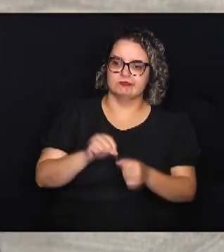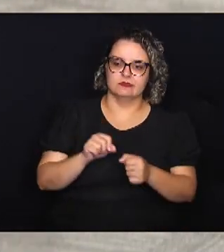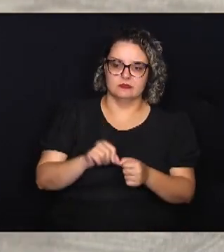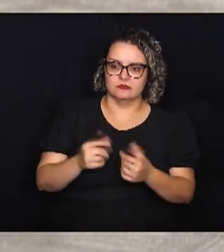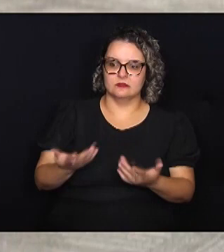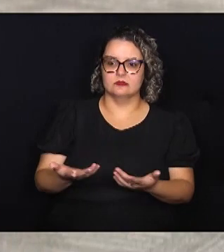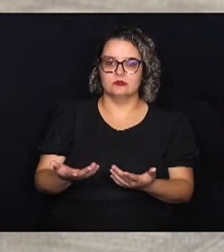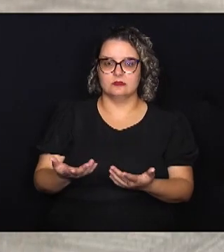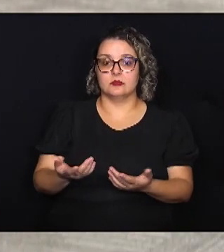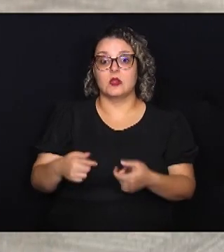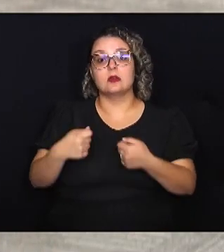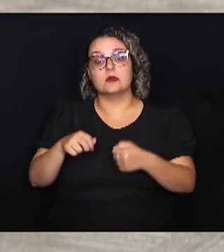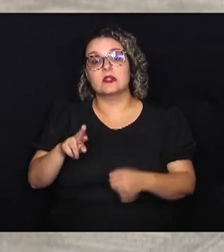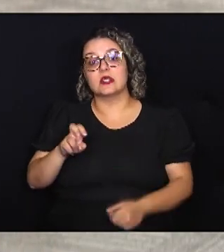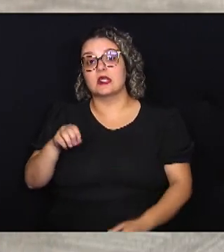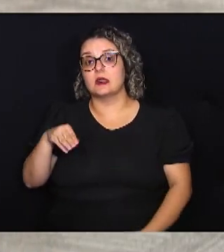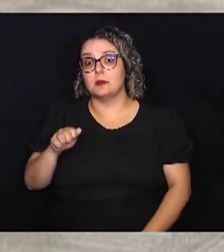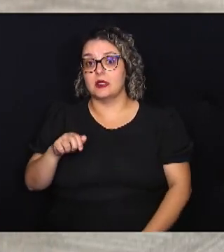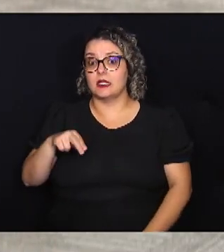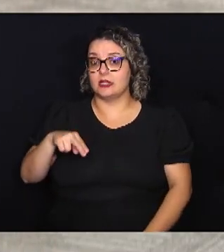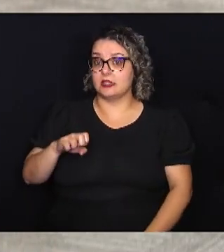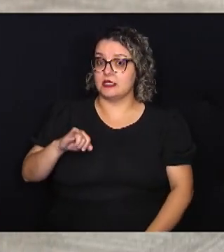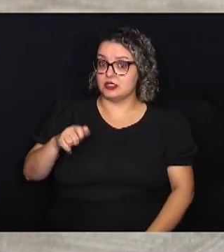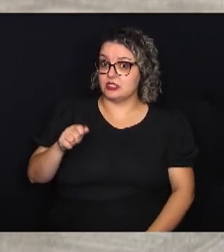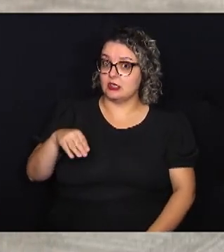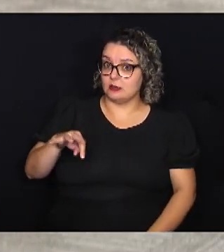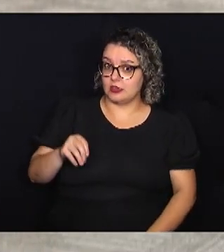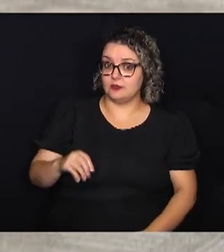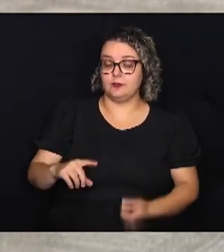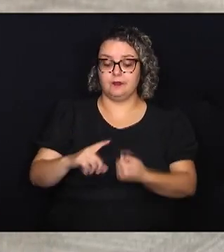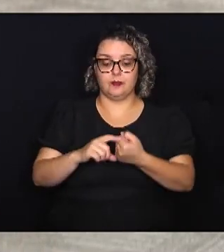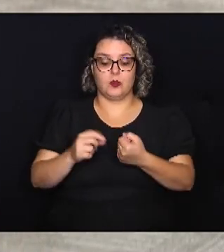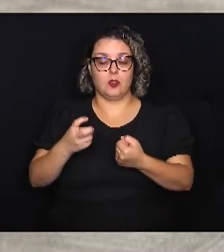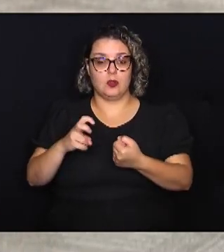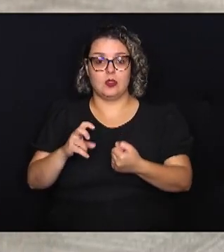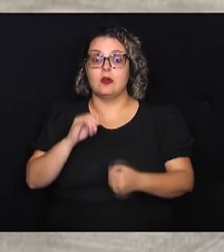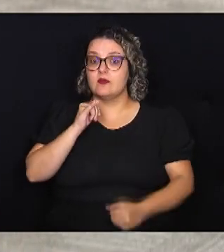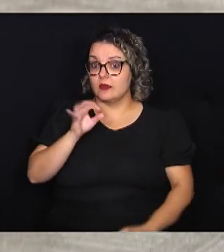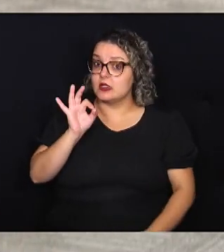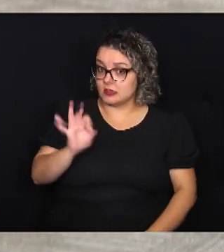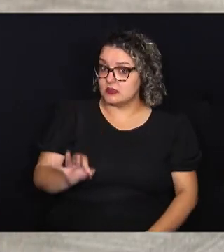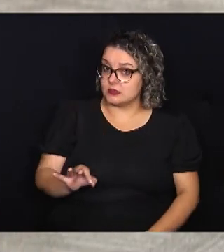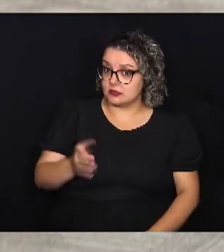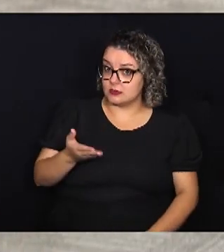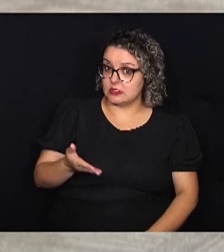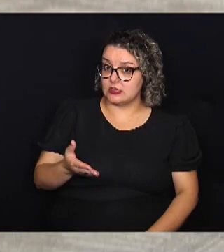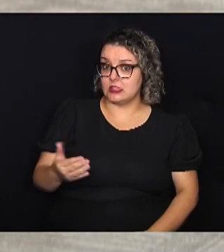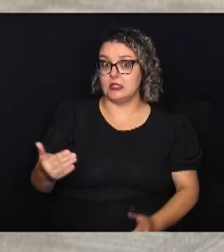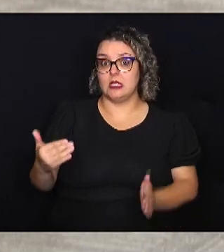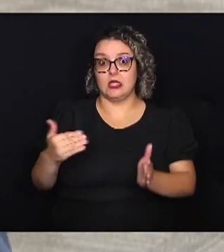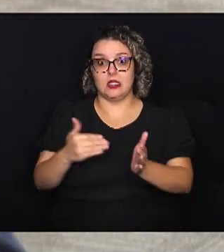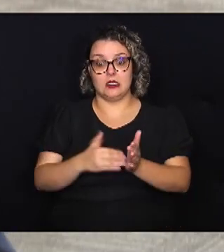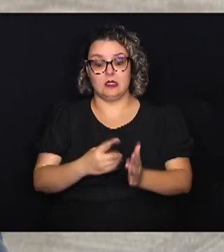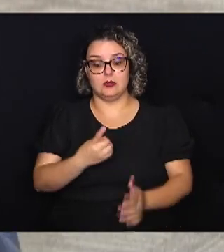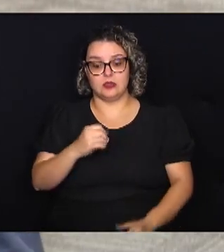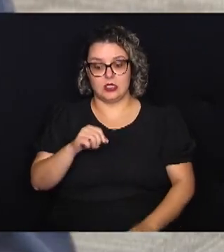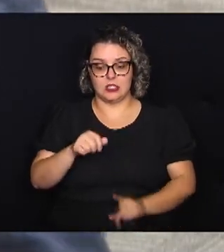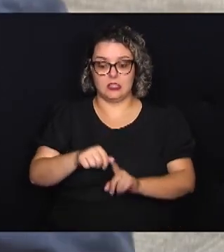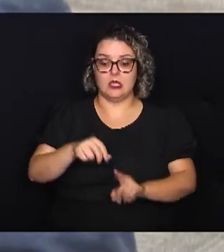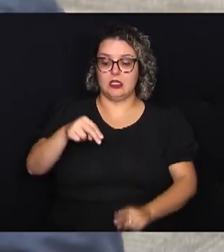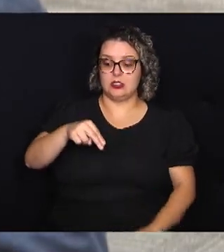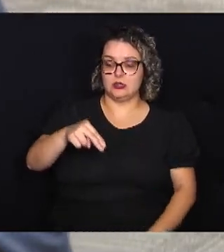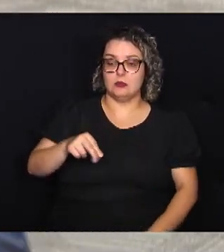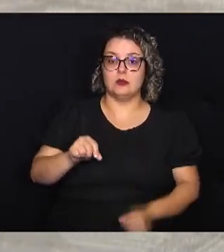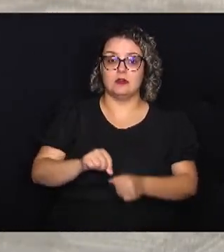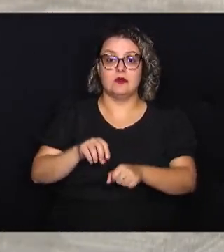um remanejamento dessa sua emenda. E o artigo 5º fala justamente isso. Ele tem até o dia 10 de novembro para fazer essa